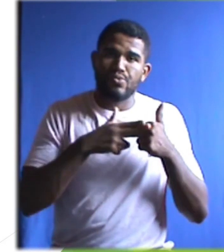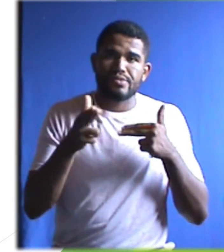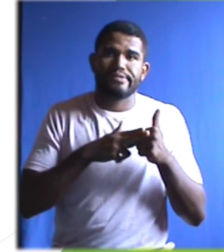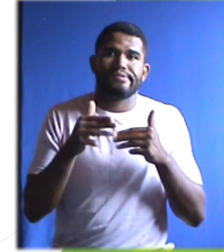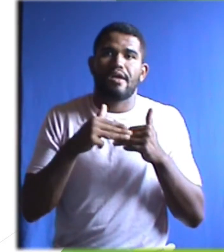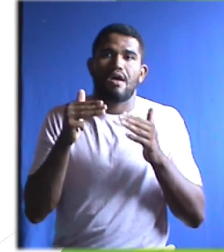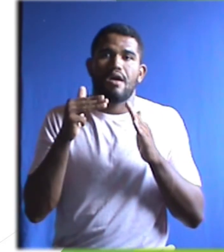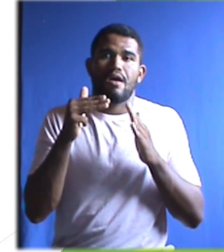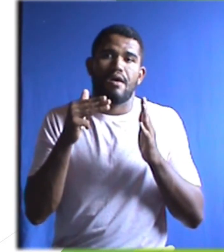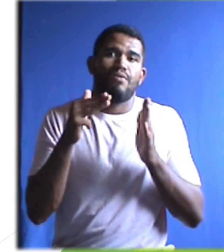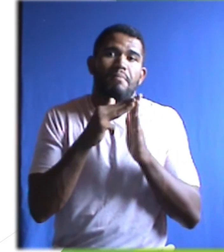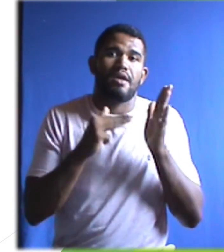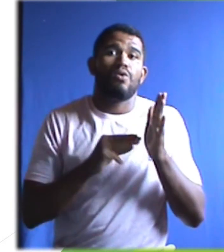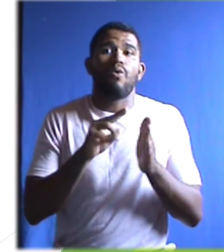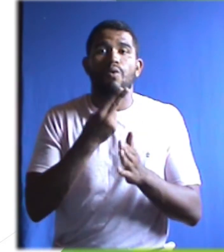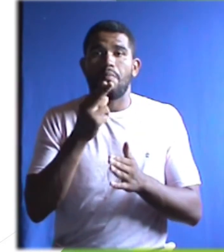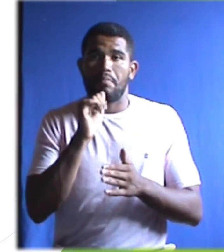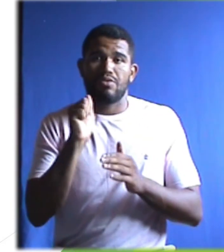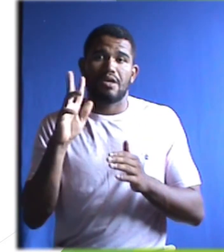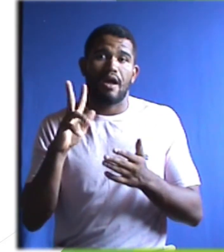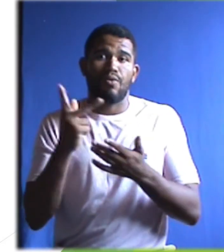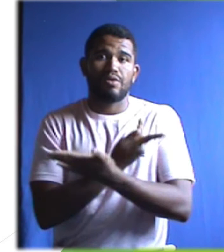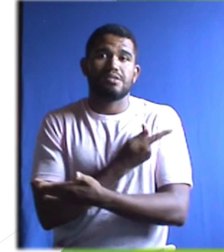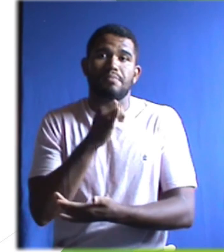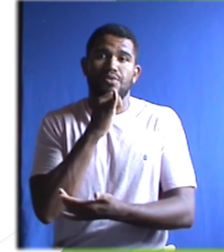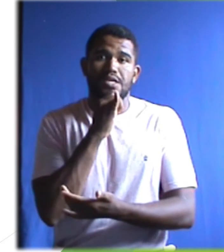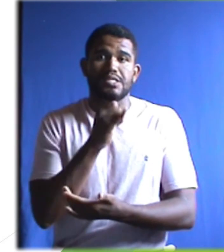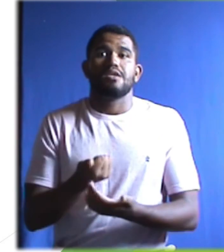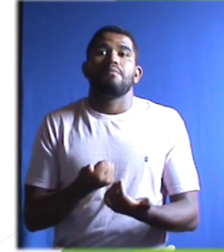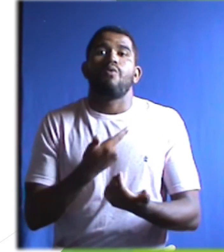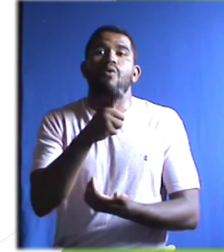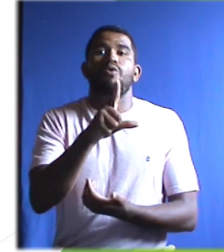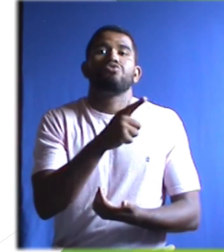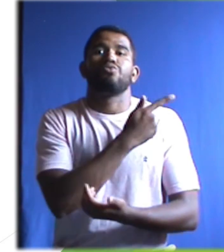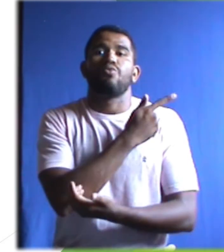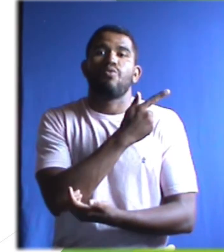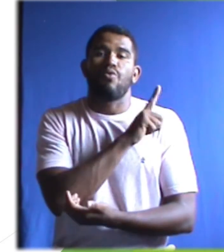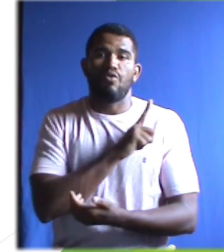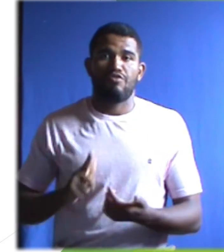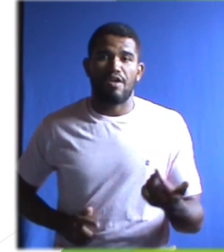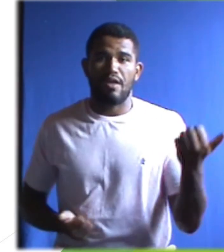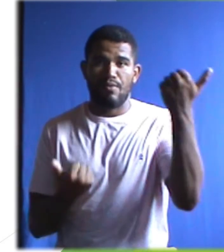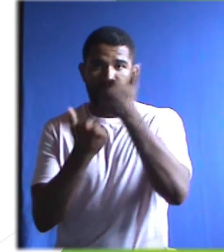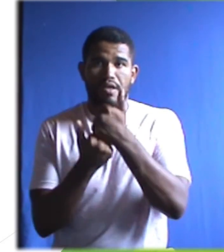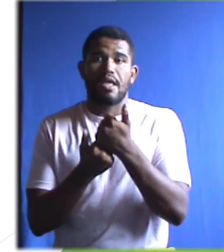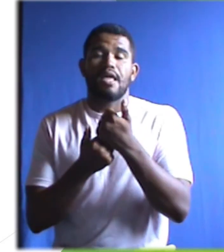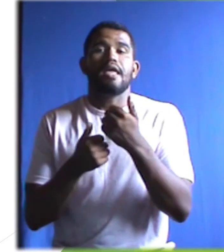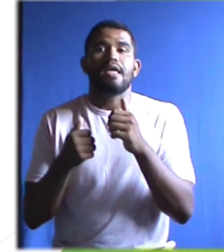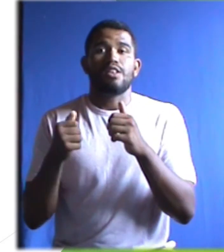maçante. Ou também pode acontecer de um governo assumir e através de uma